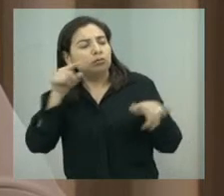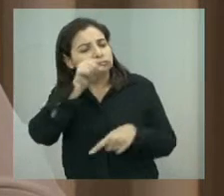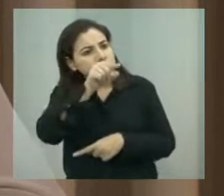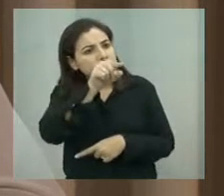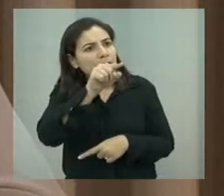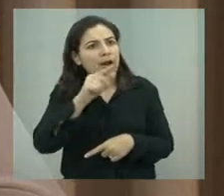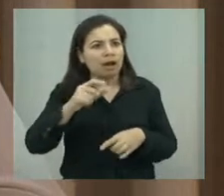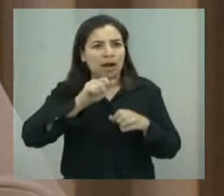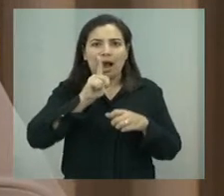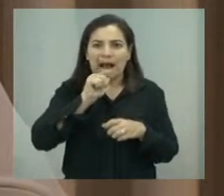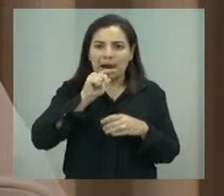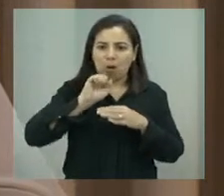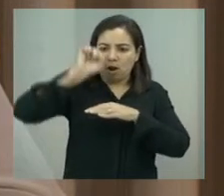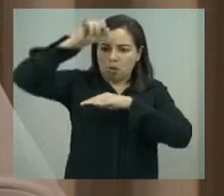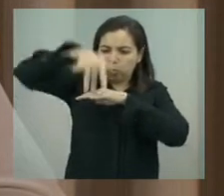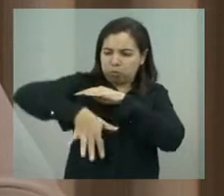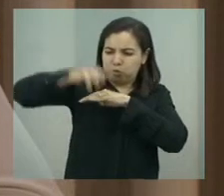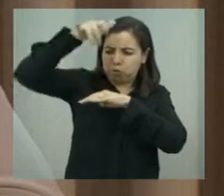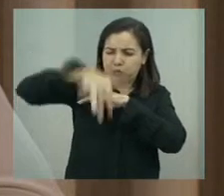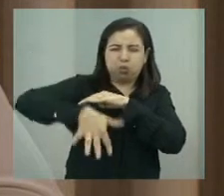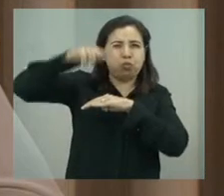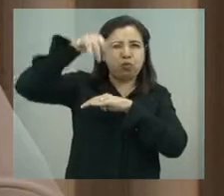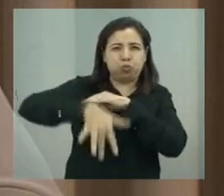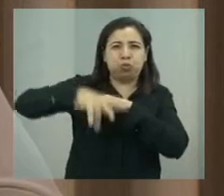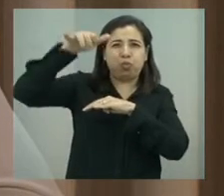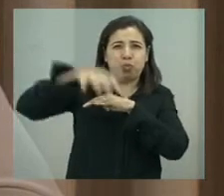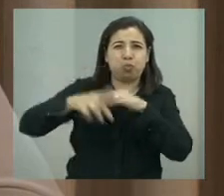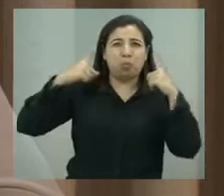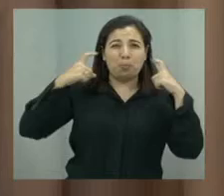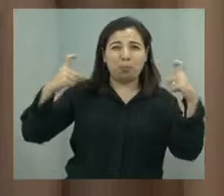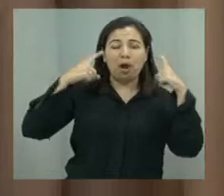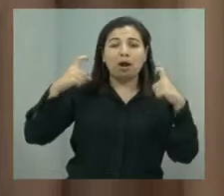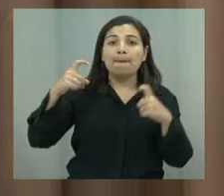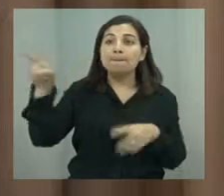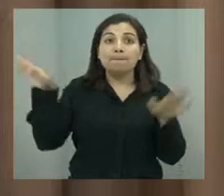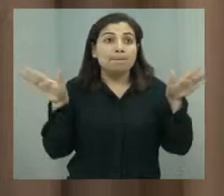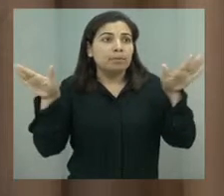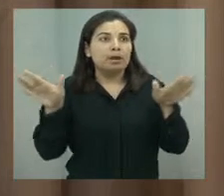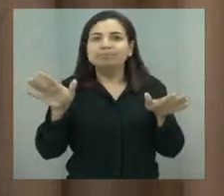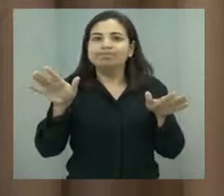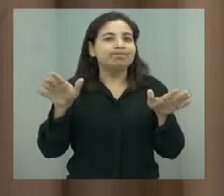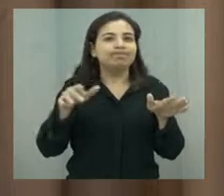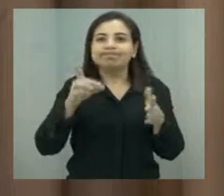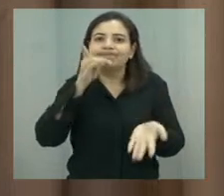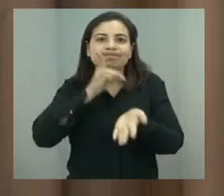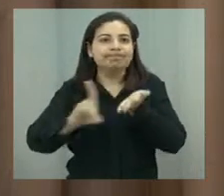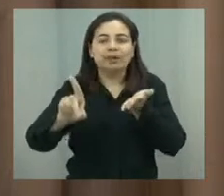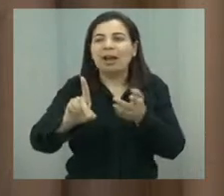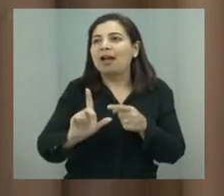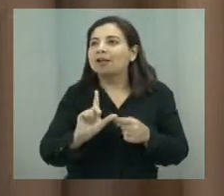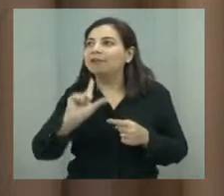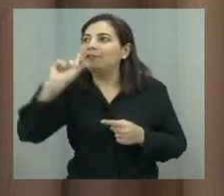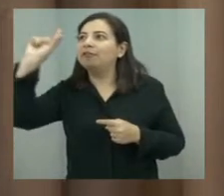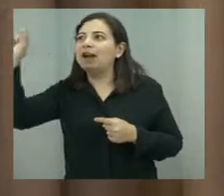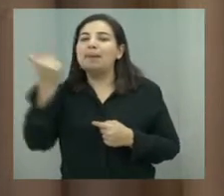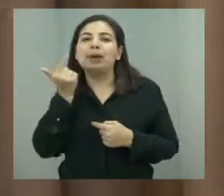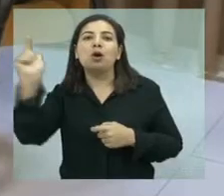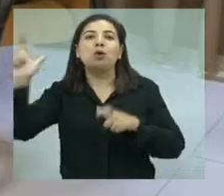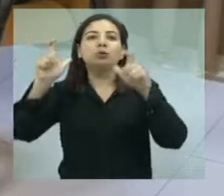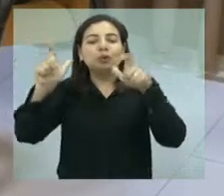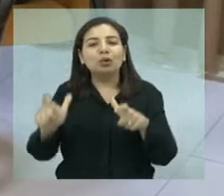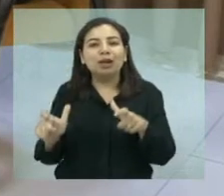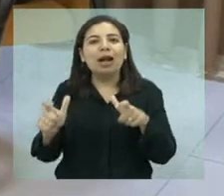ruído, né, dos carros, dos sons, enfim, dessas festas que tem até próxima a áreas